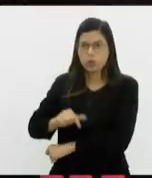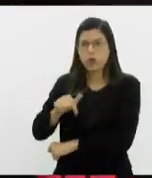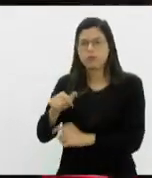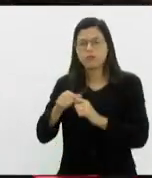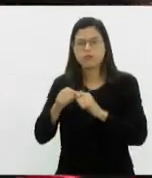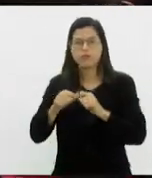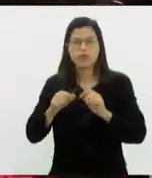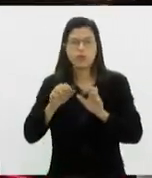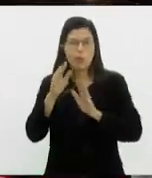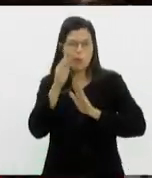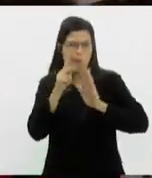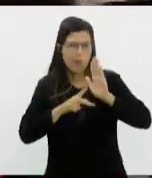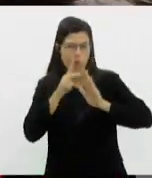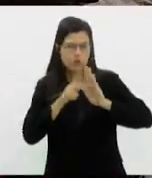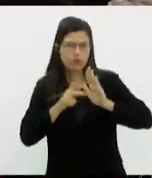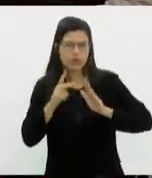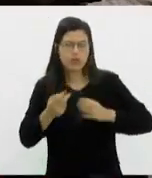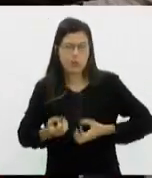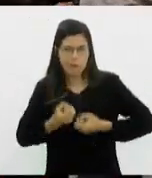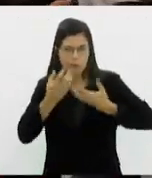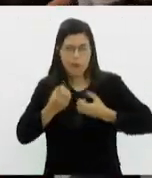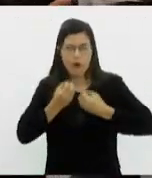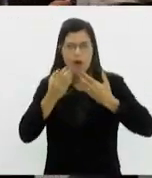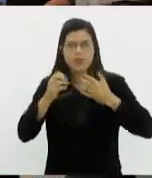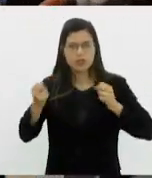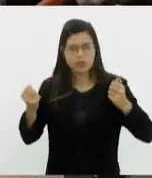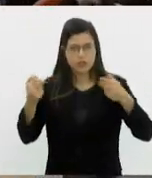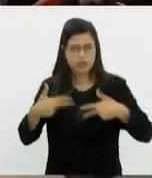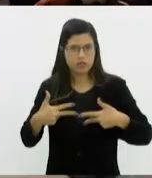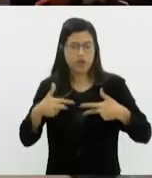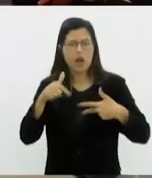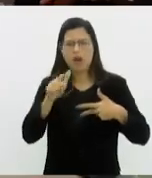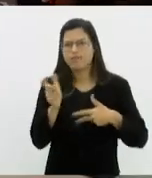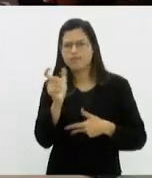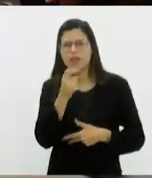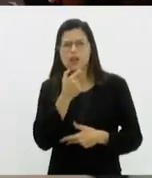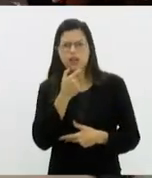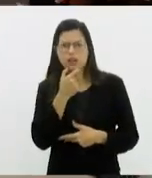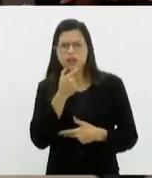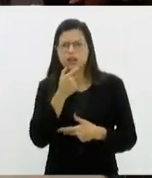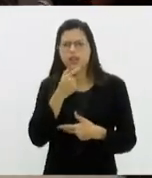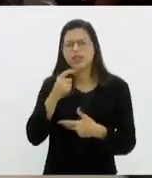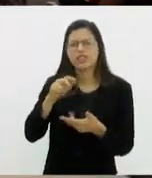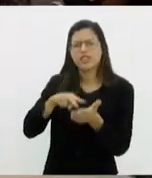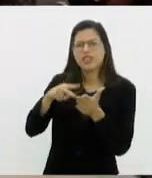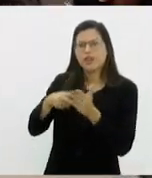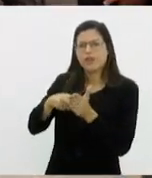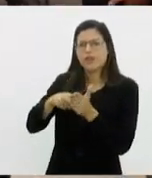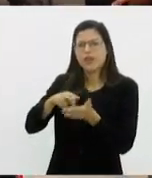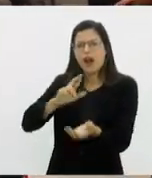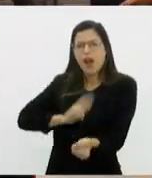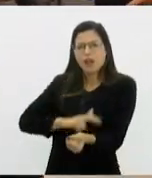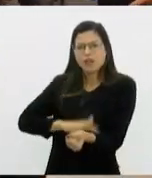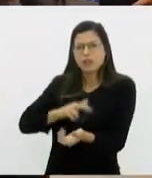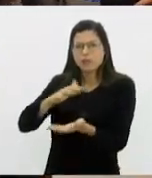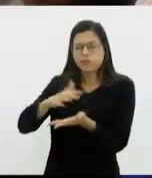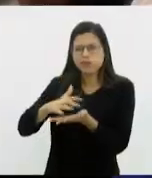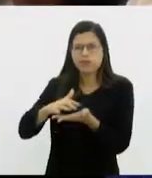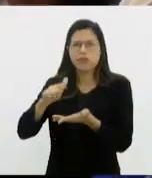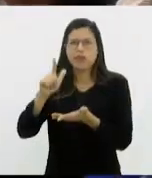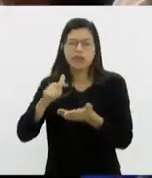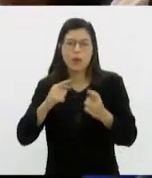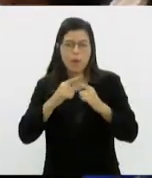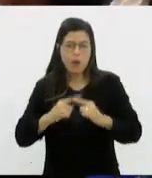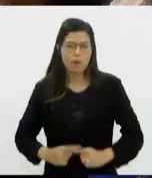projeto Poéticas na Escola Islã. Originário do inglês, o termo Islã quer dizer batida e resulta em uma competição de poesia falada.